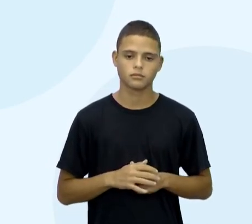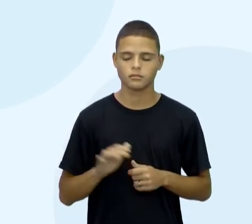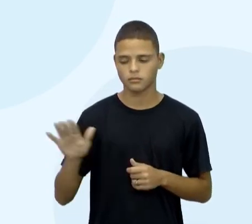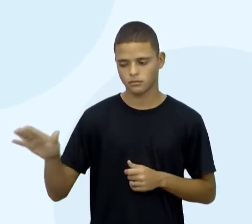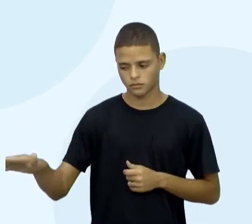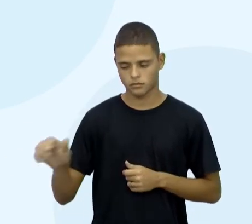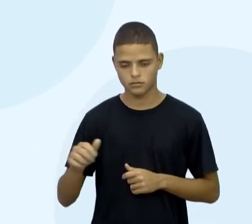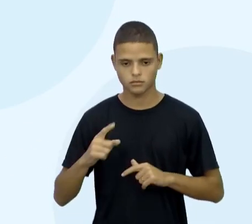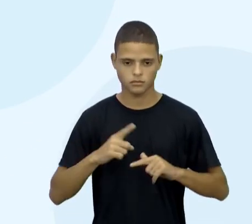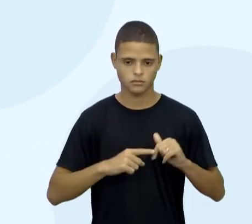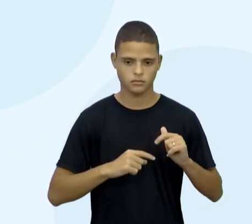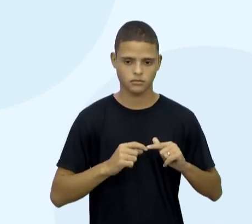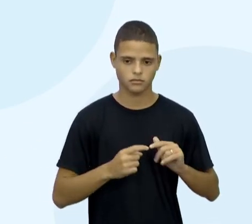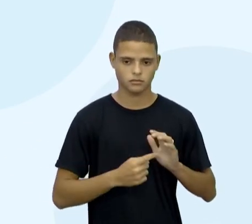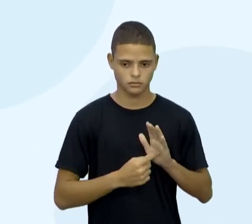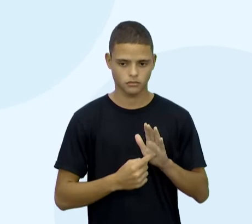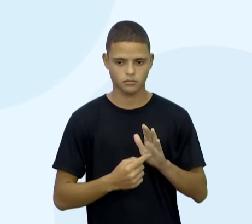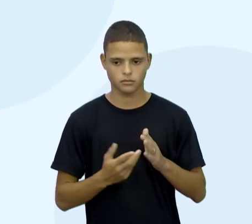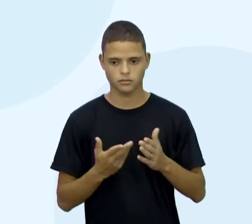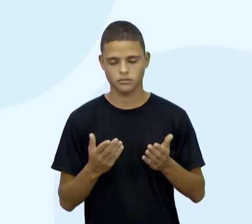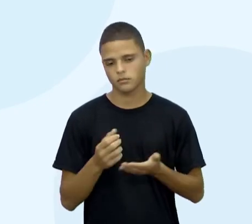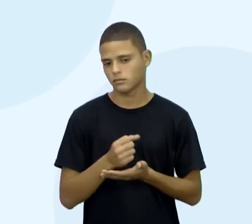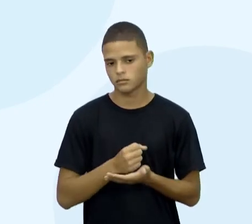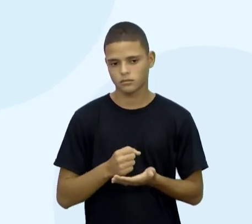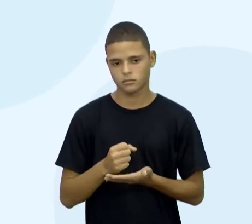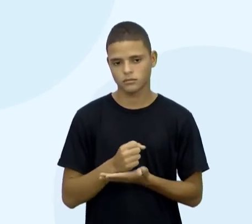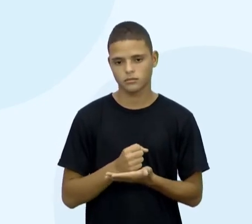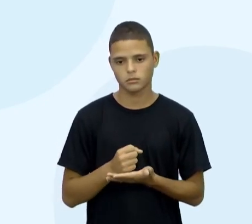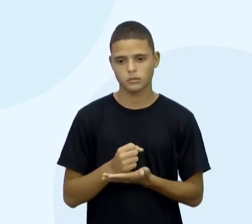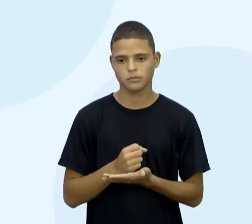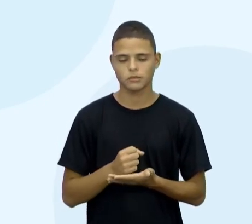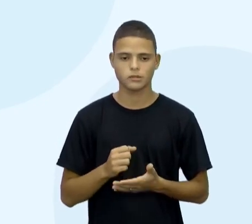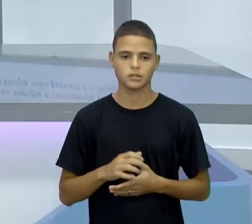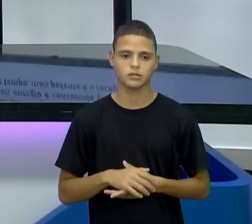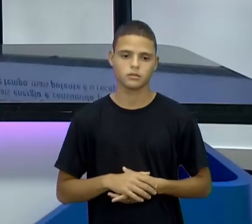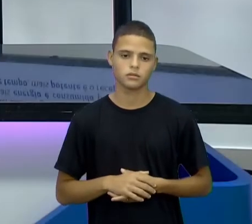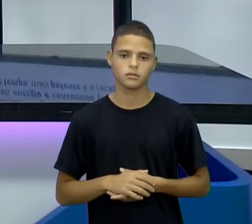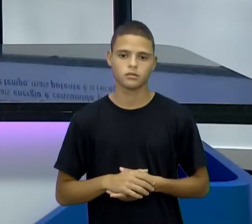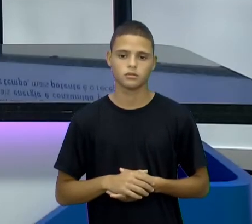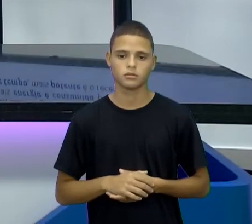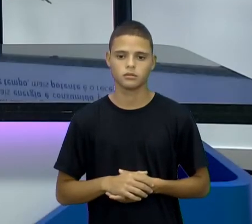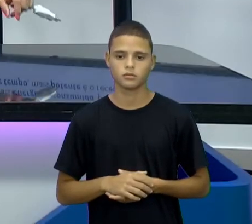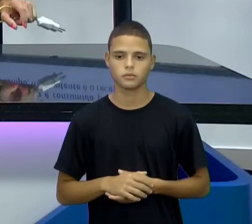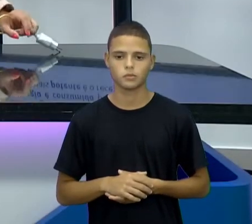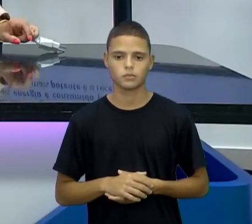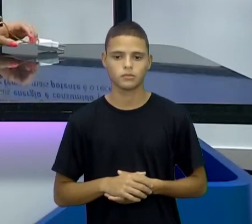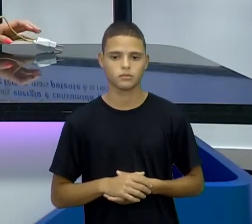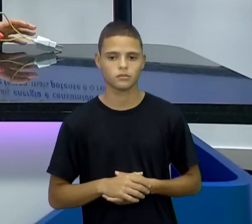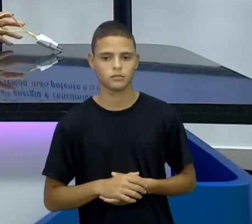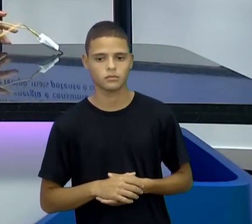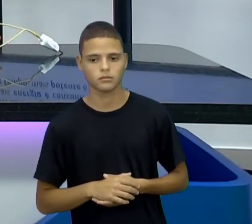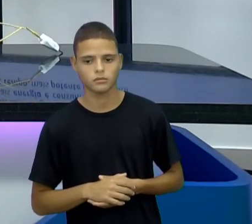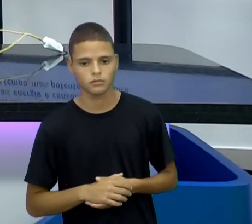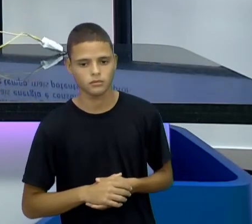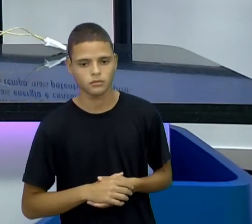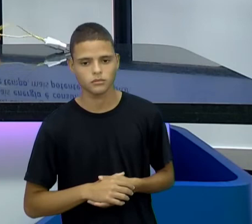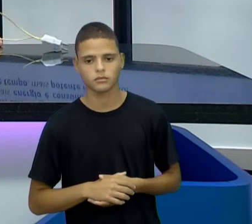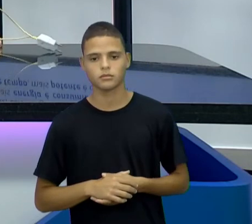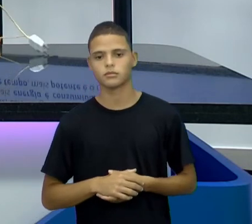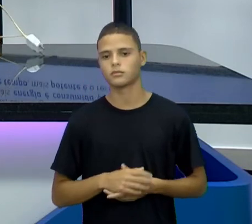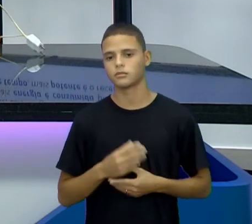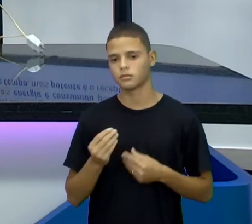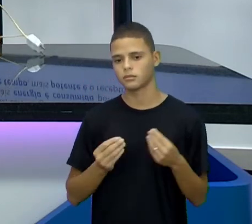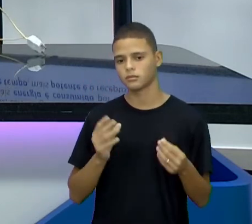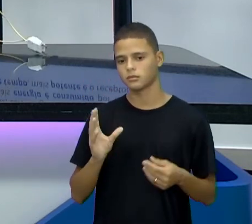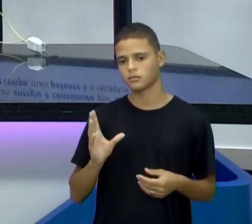circuito aqui, bem básico, eu não vou ligar em nada, mas eu vou pedir para o meu diretor mostrar aqui, ó, como funciona